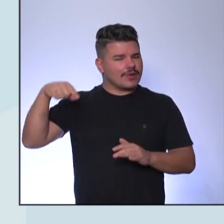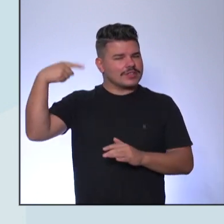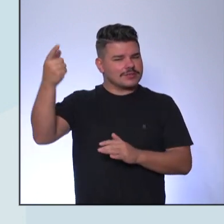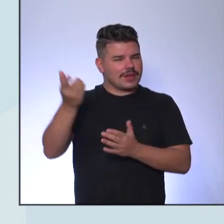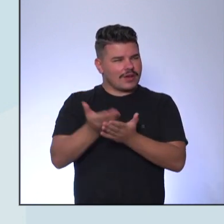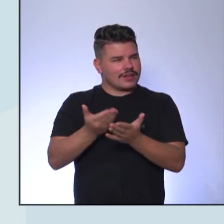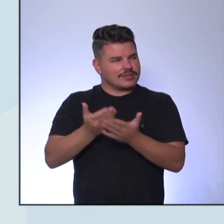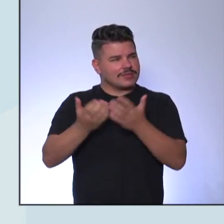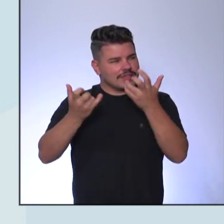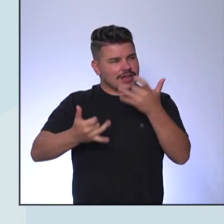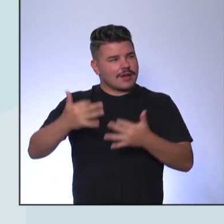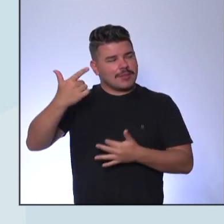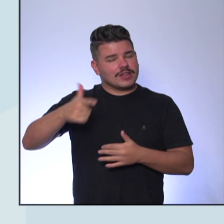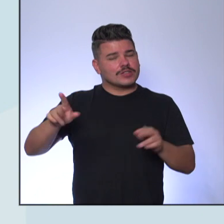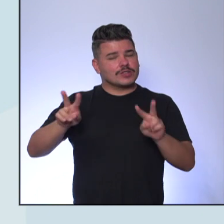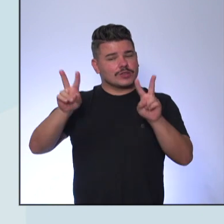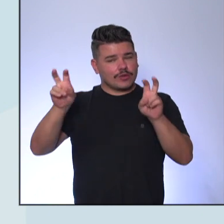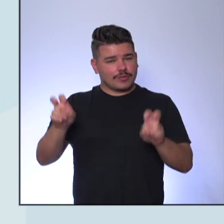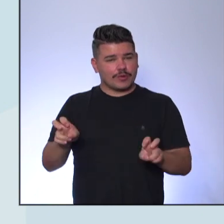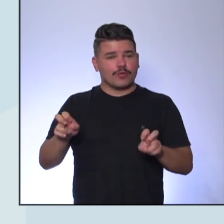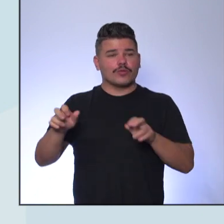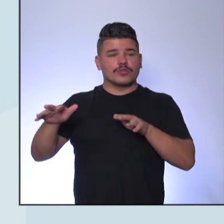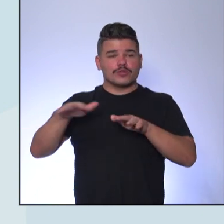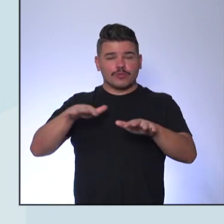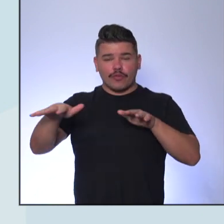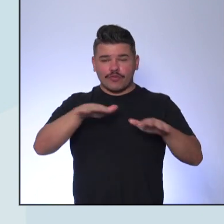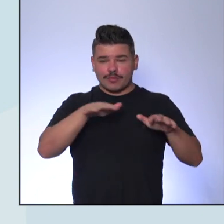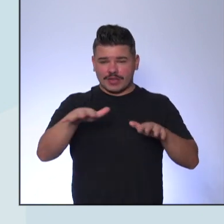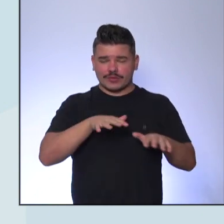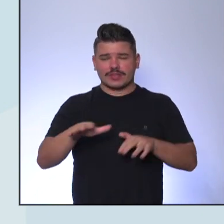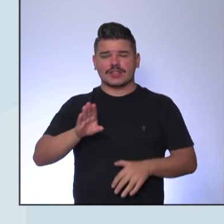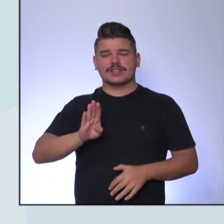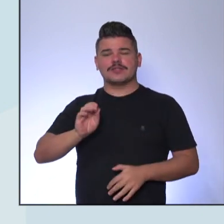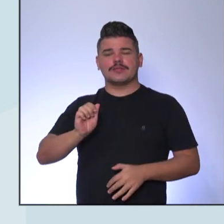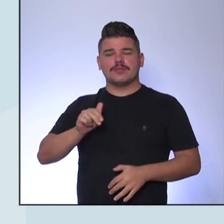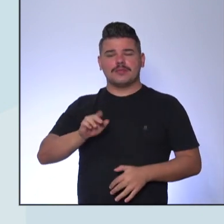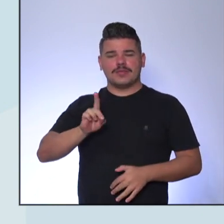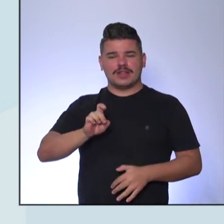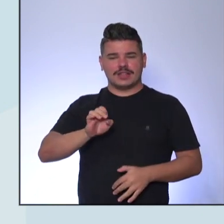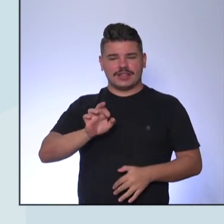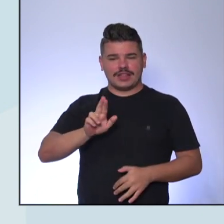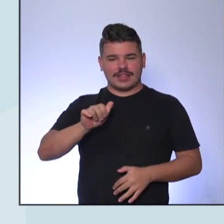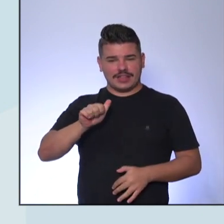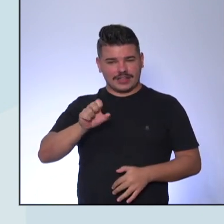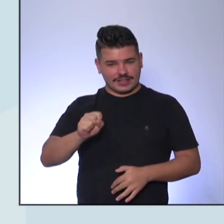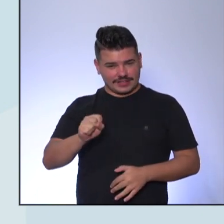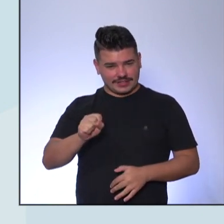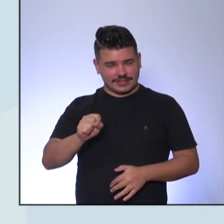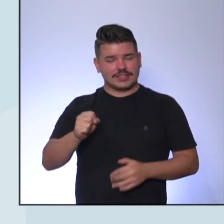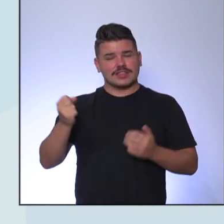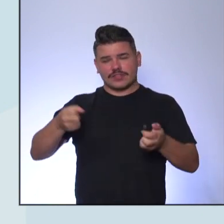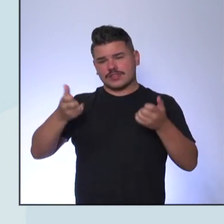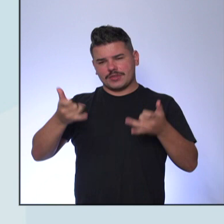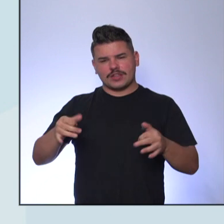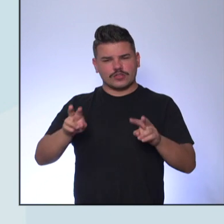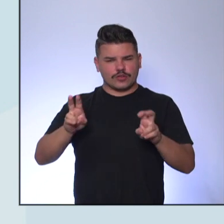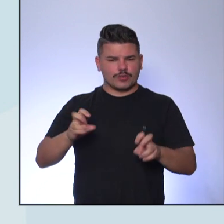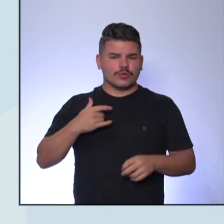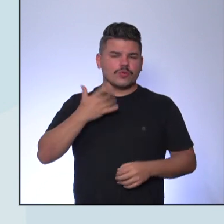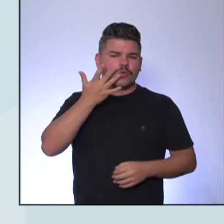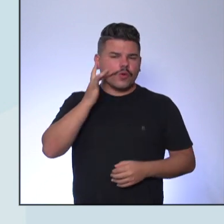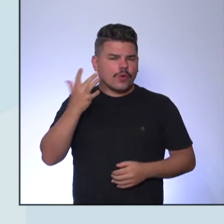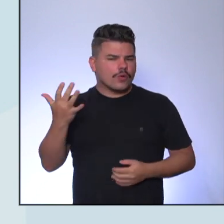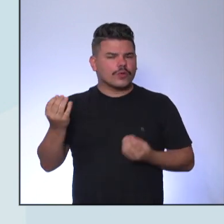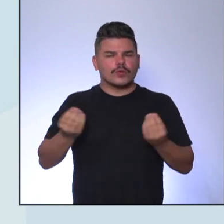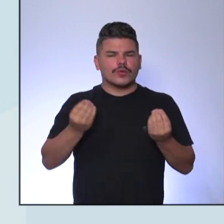falar sobre o movimento de bandeiras. Então, nesse momento, nós vamos contextualizar mais a questão do ouro, né, de Minas Gerais,